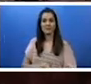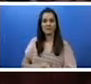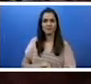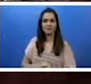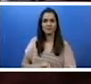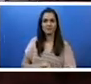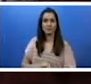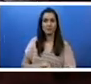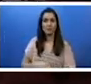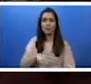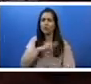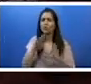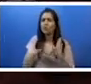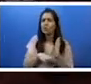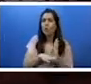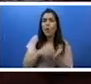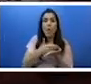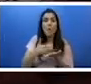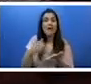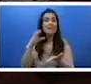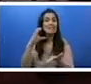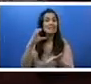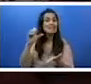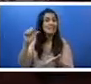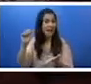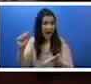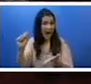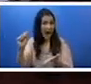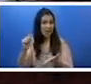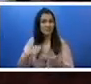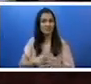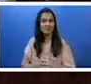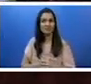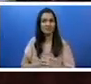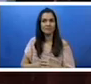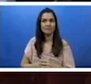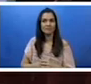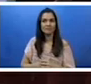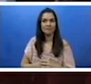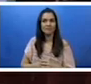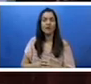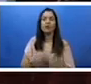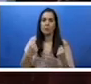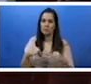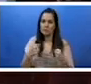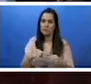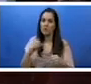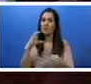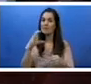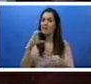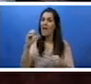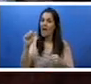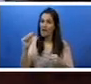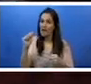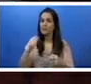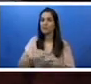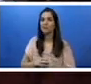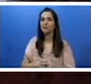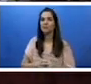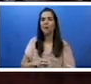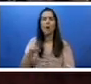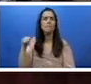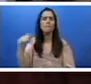canoa, tudo C com A. Não é a letrinha K. Nós temos que colocar o C com A. Vamos lá,